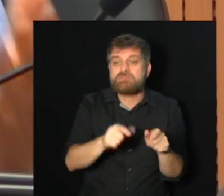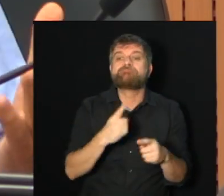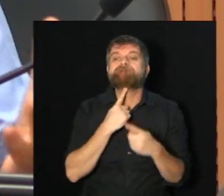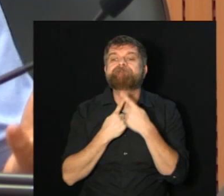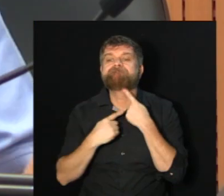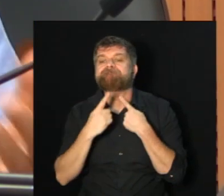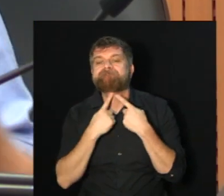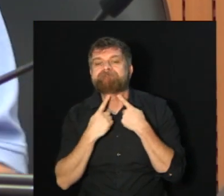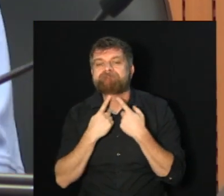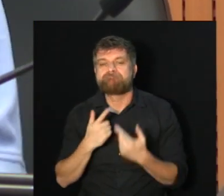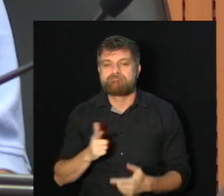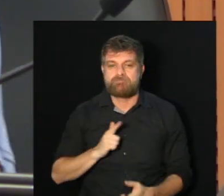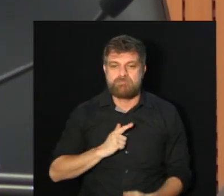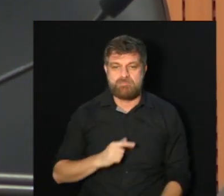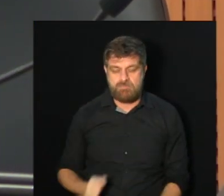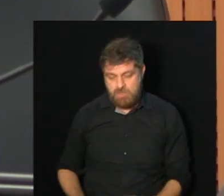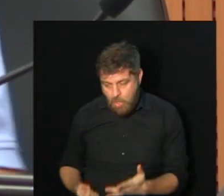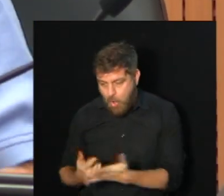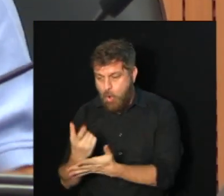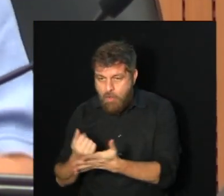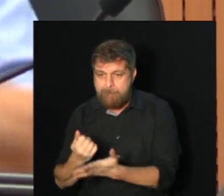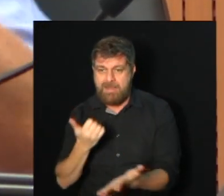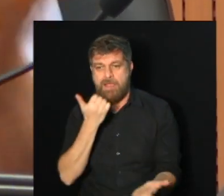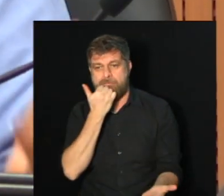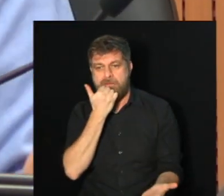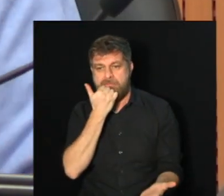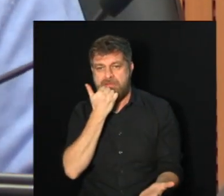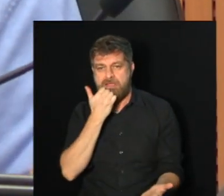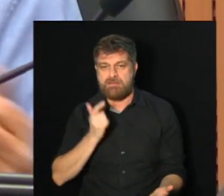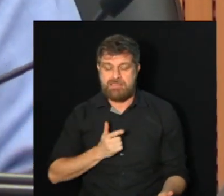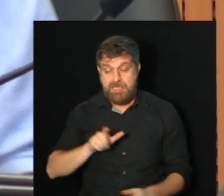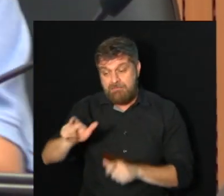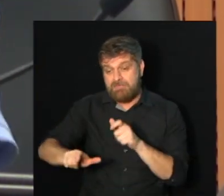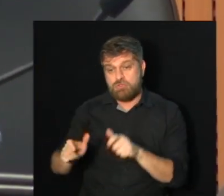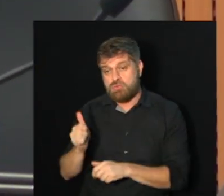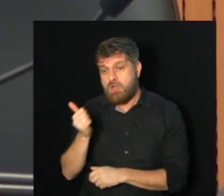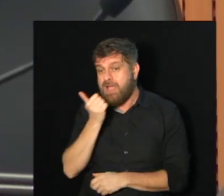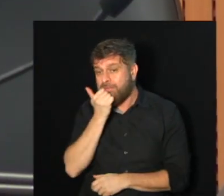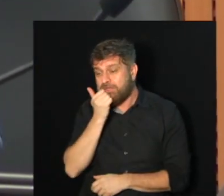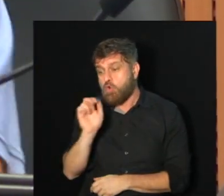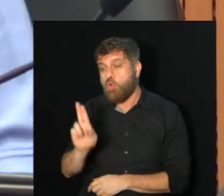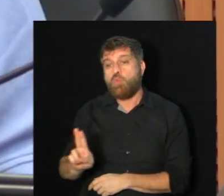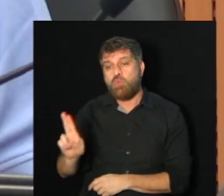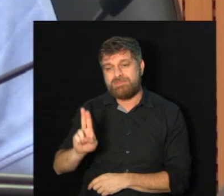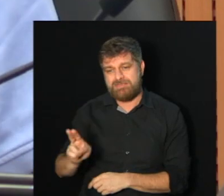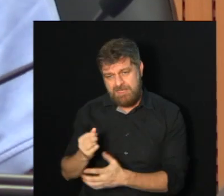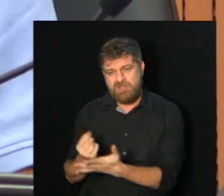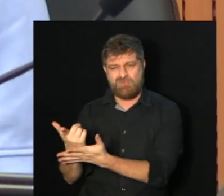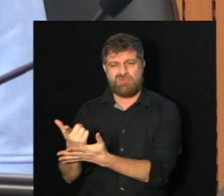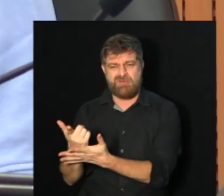têm necessidade de poder ter os equipamentos. Outros compram usados. Muito bem.